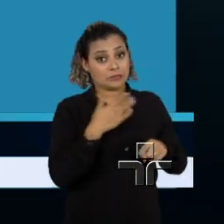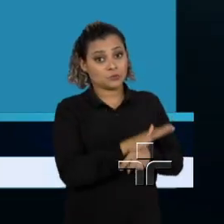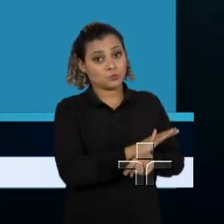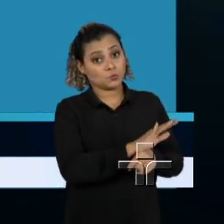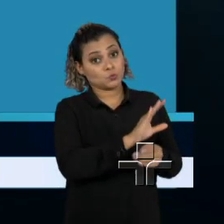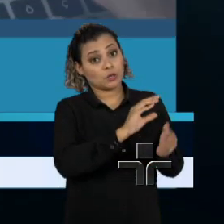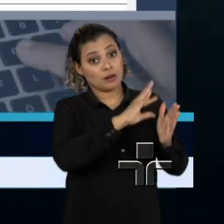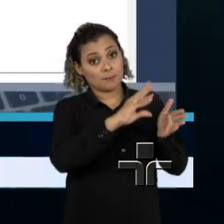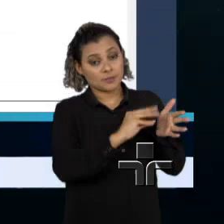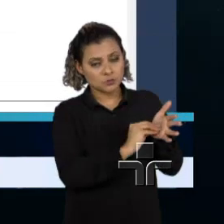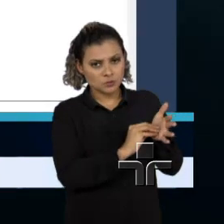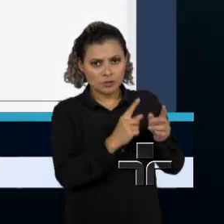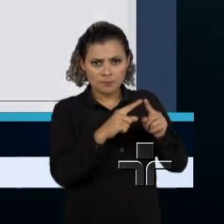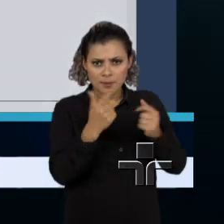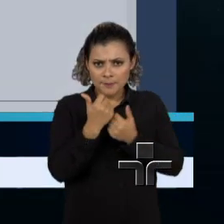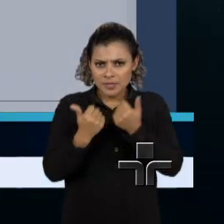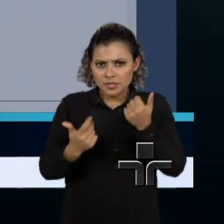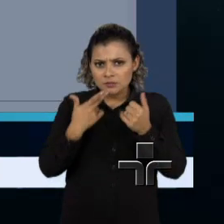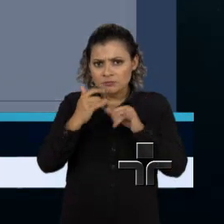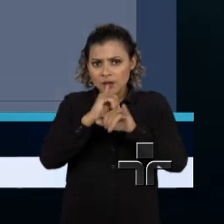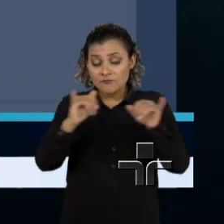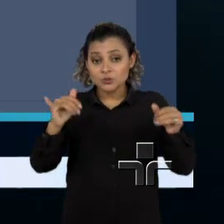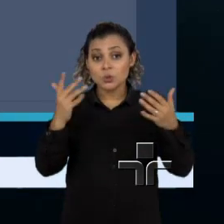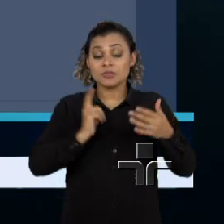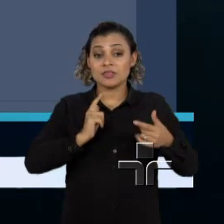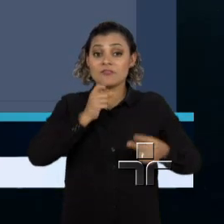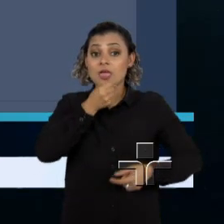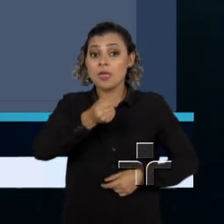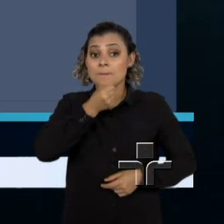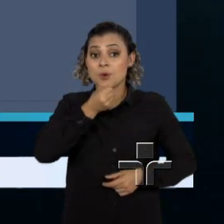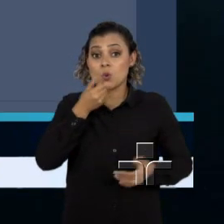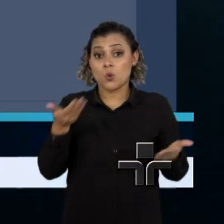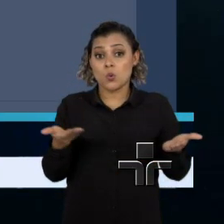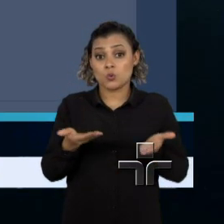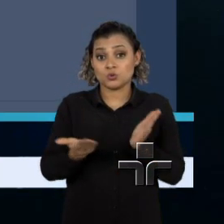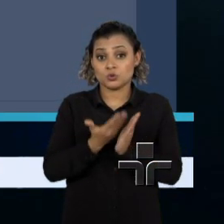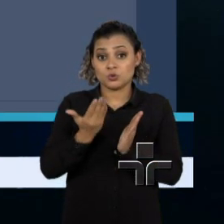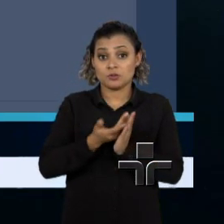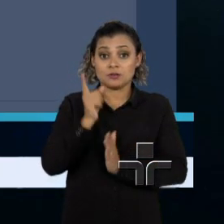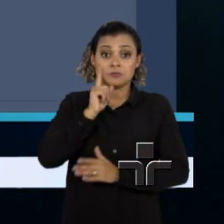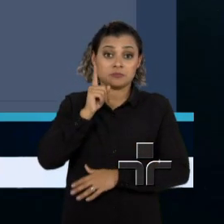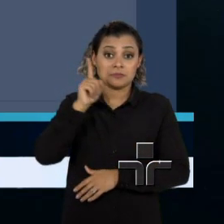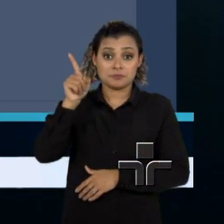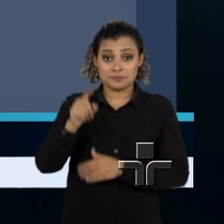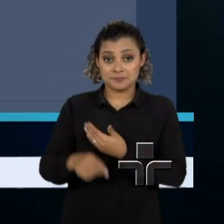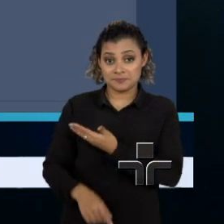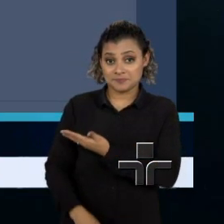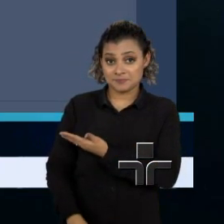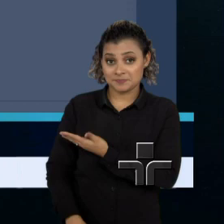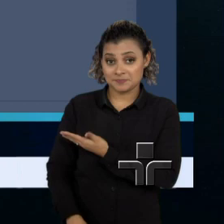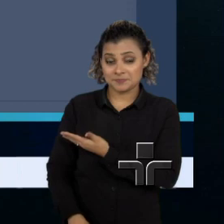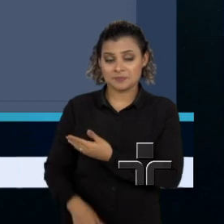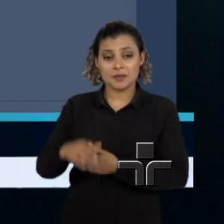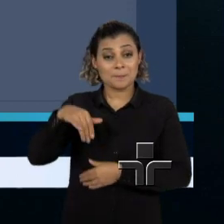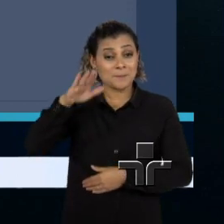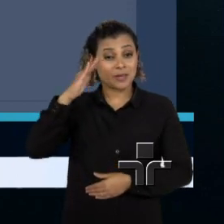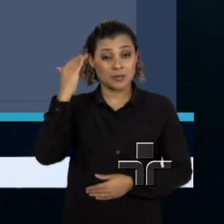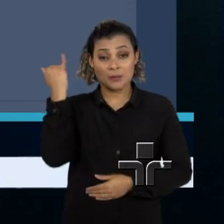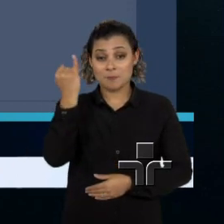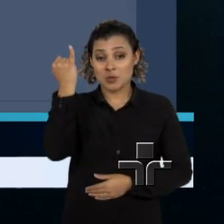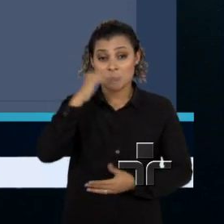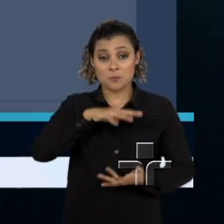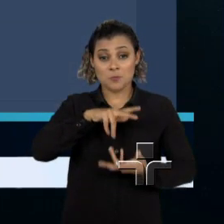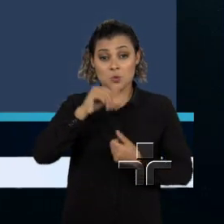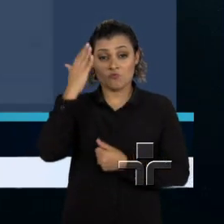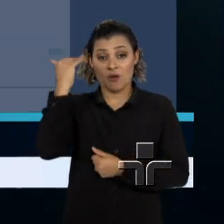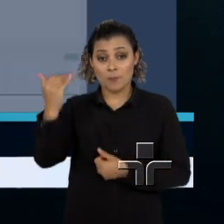A declaração do ministro foi destaque de uma reportagem hoje no jornal americano The New York Times, um dos mais importantes do